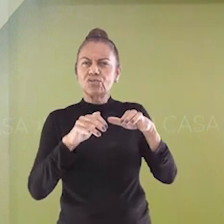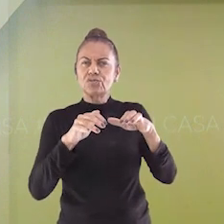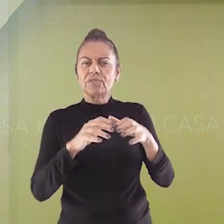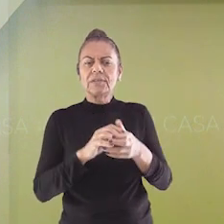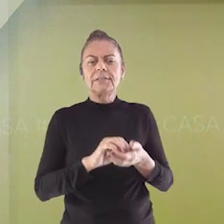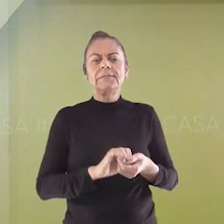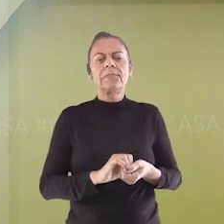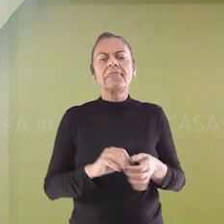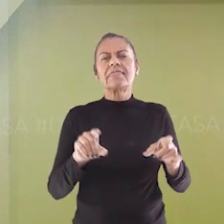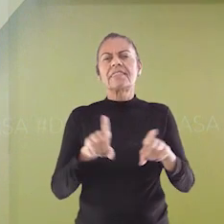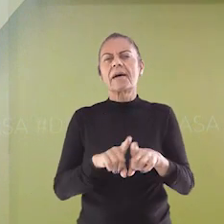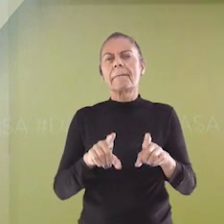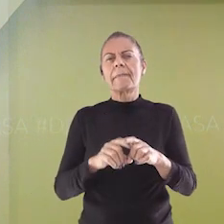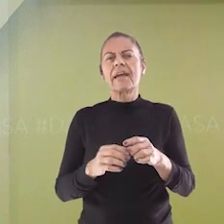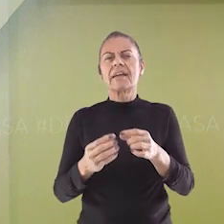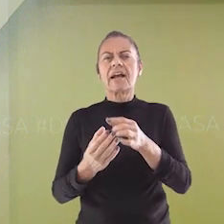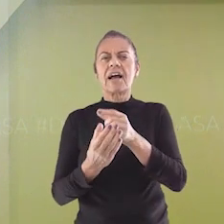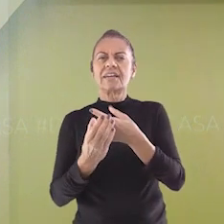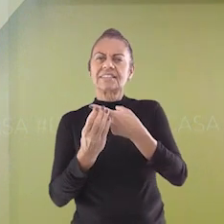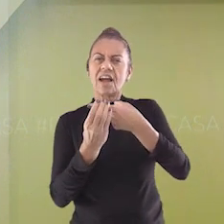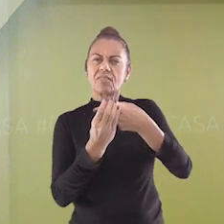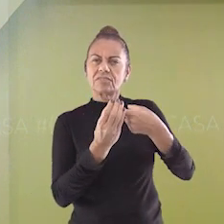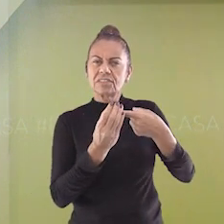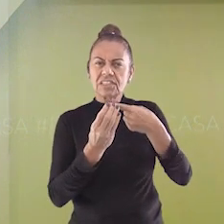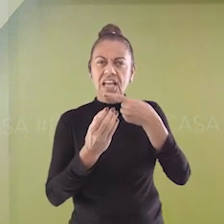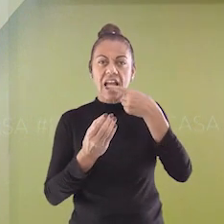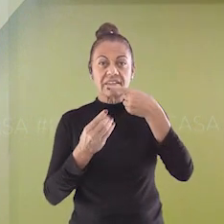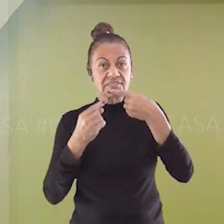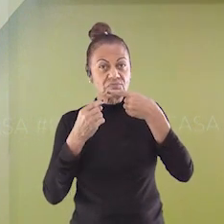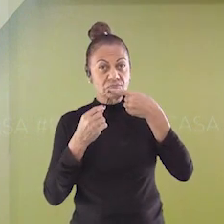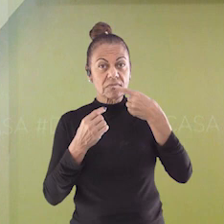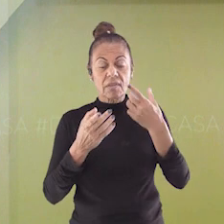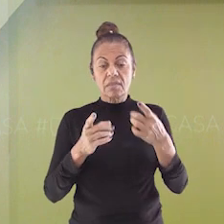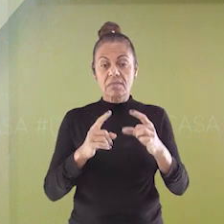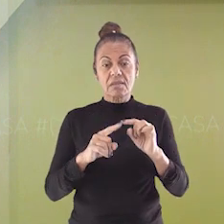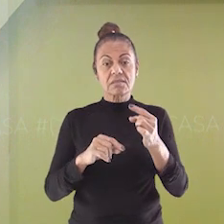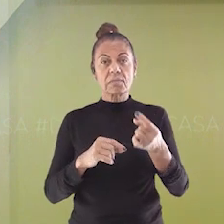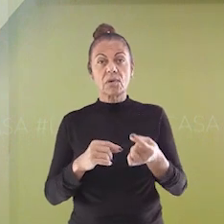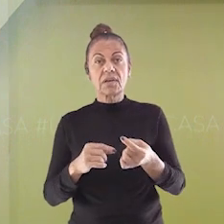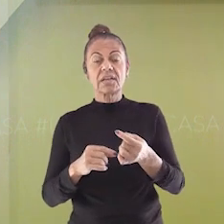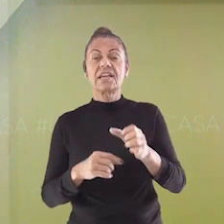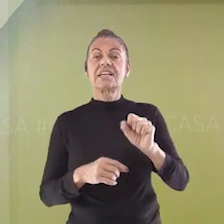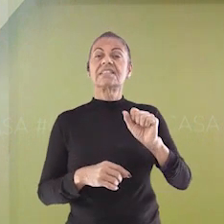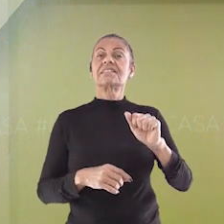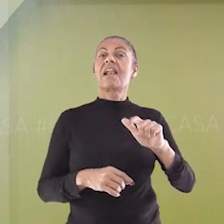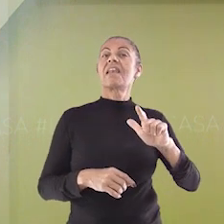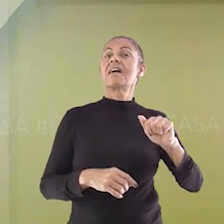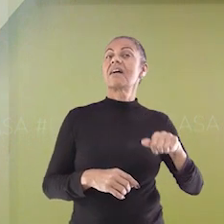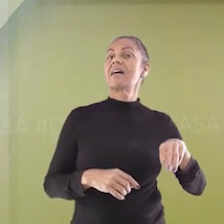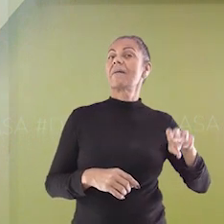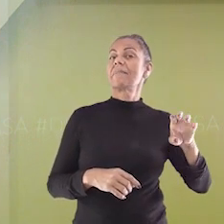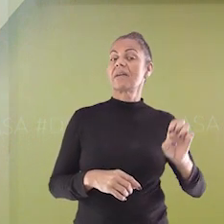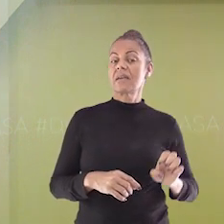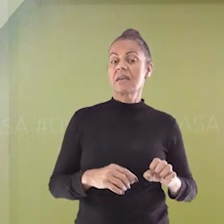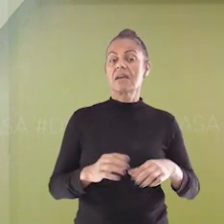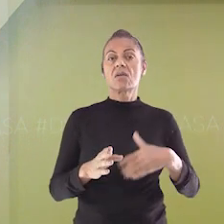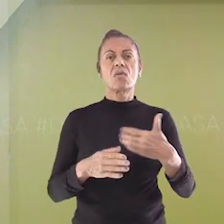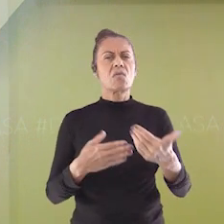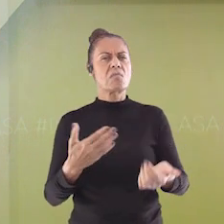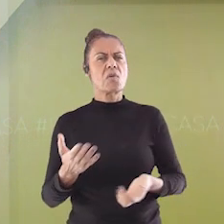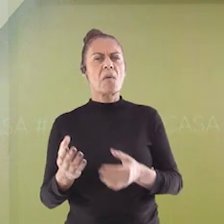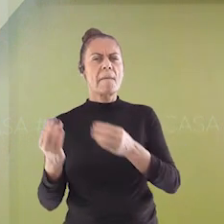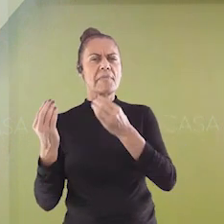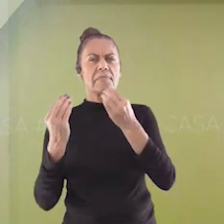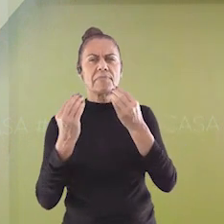um salame e depois a lagarta comeu um pepino inteiro, uma fatia de melancia, comeu